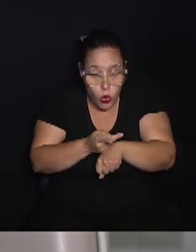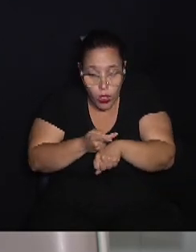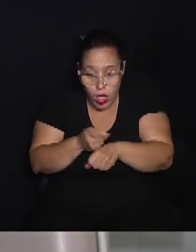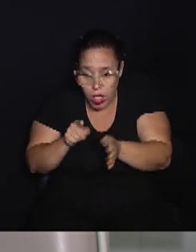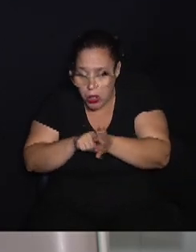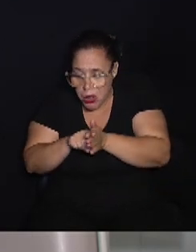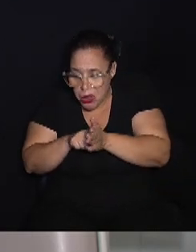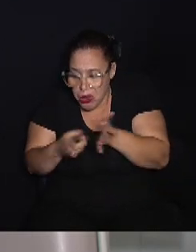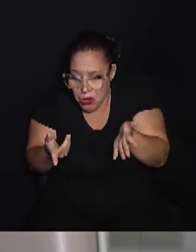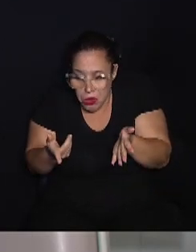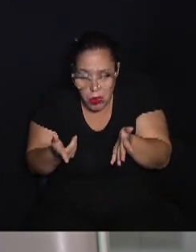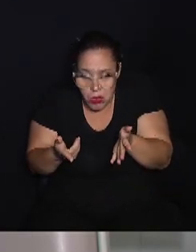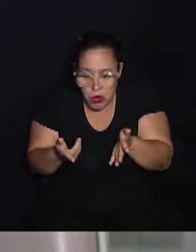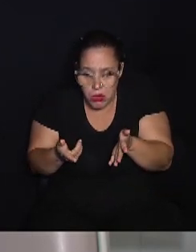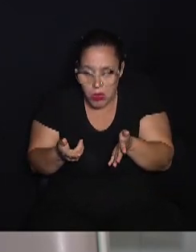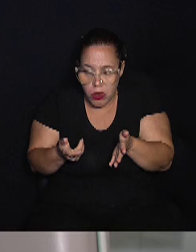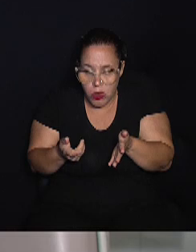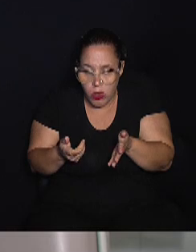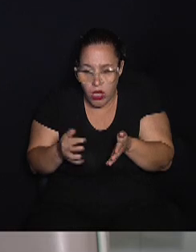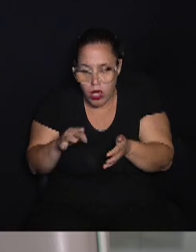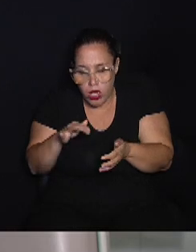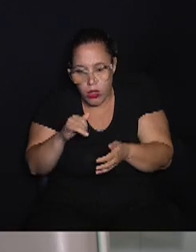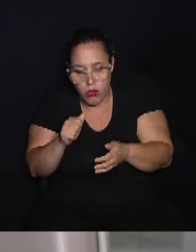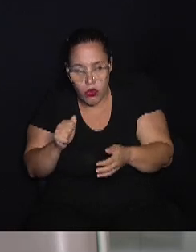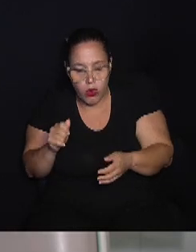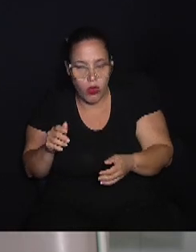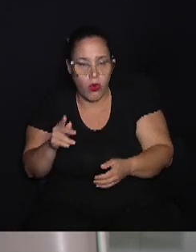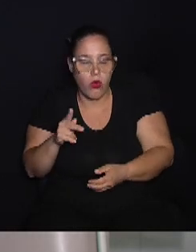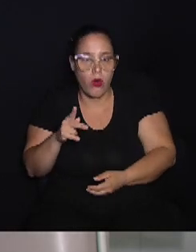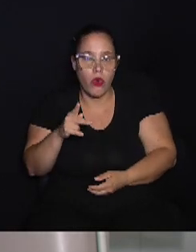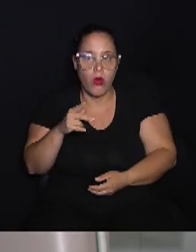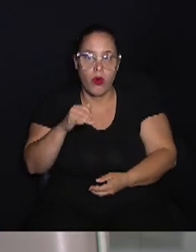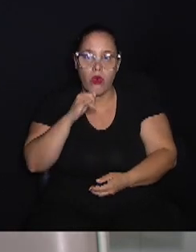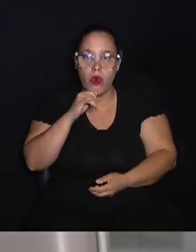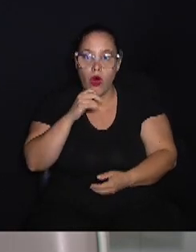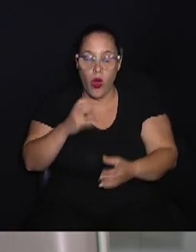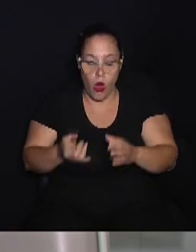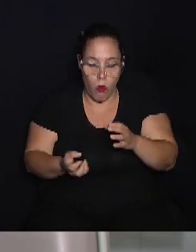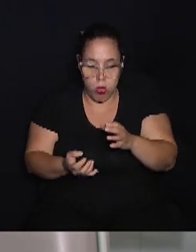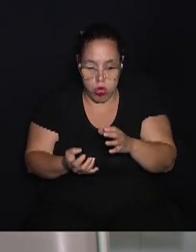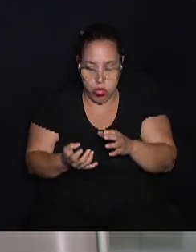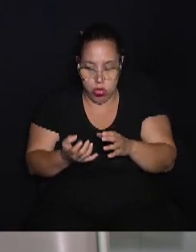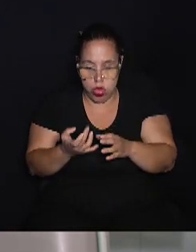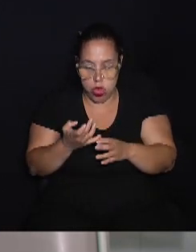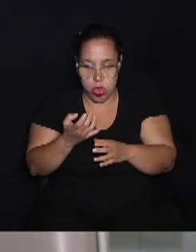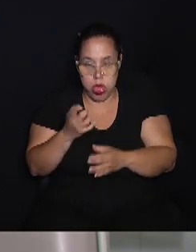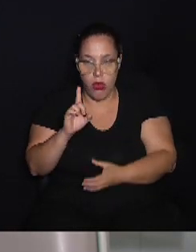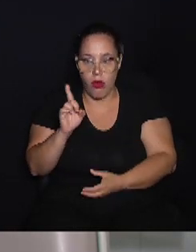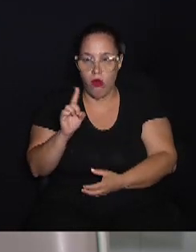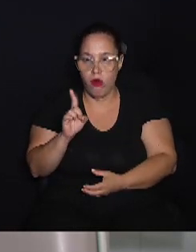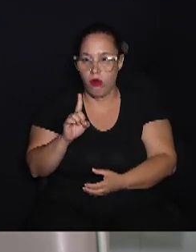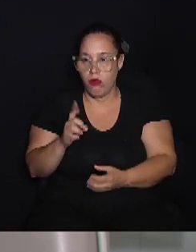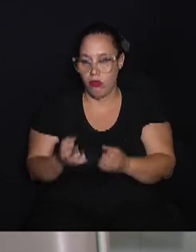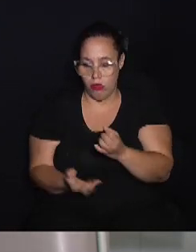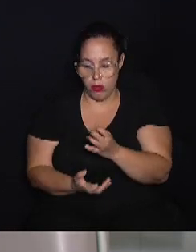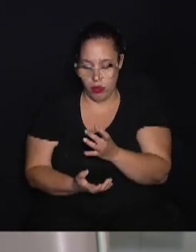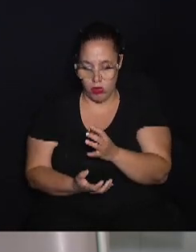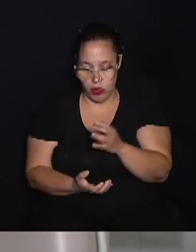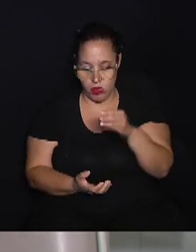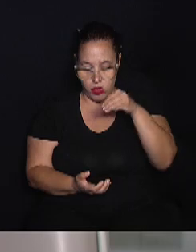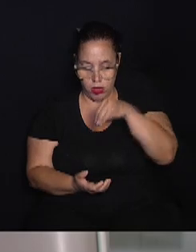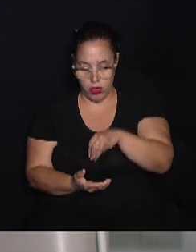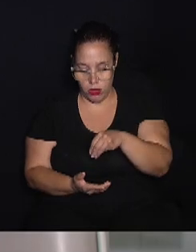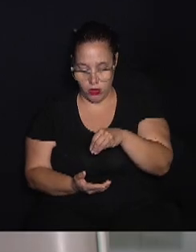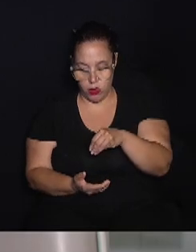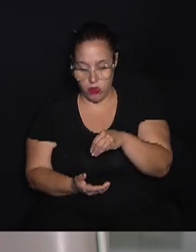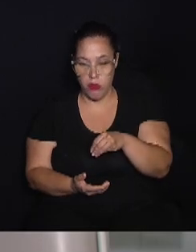então Eh as folhas por exemplo a gente não pode ferver né então a gente tem que colocar as folhas numa água